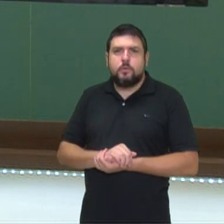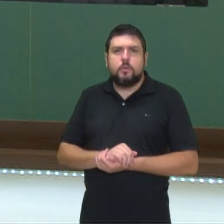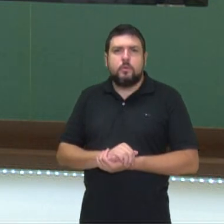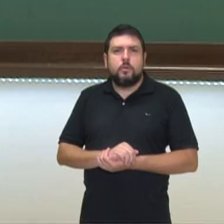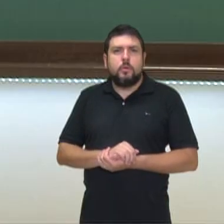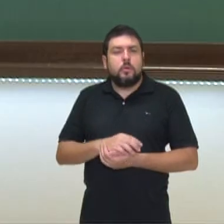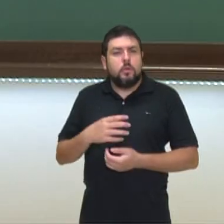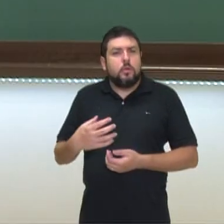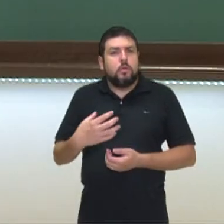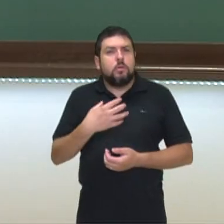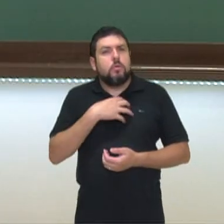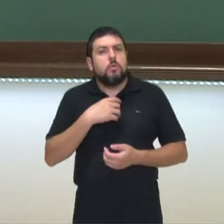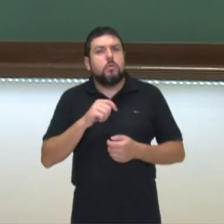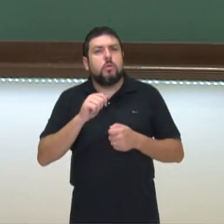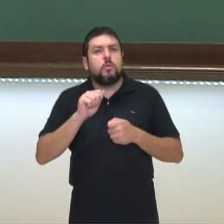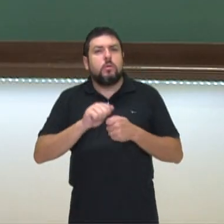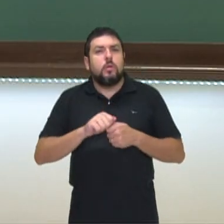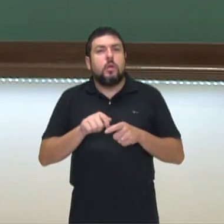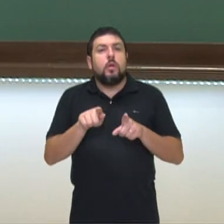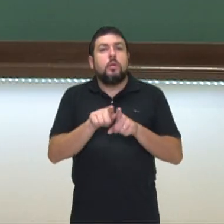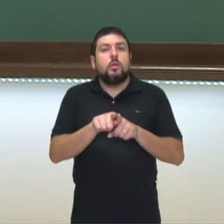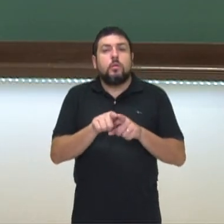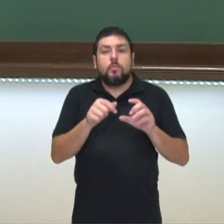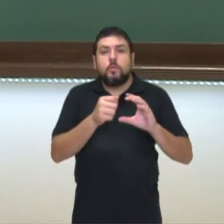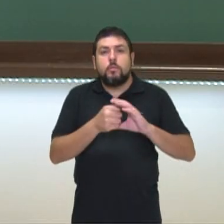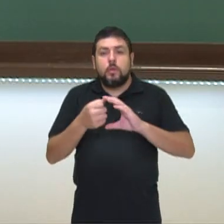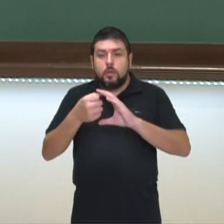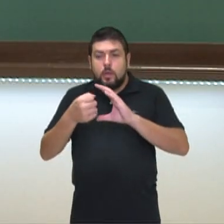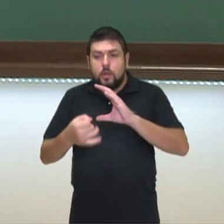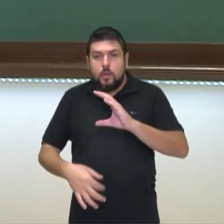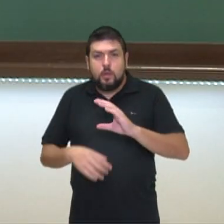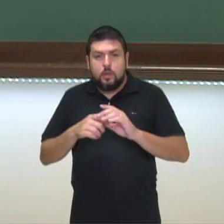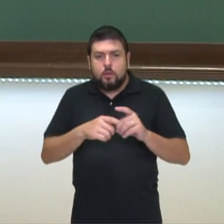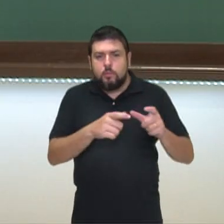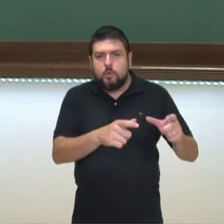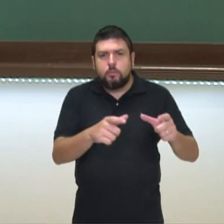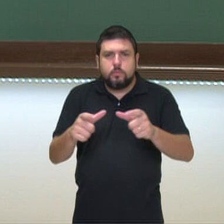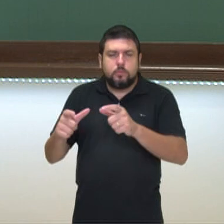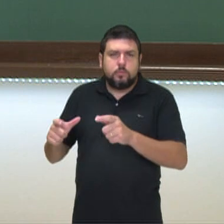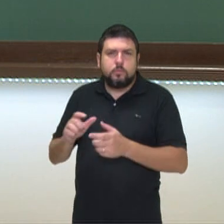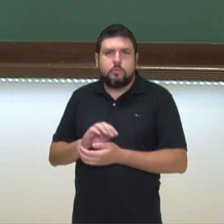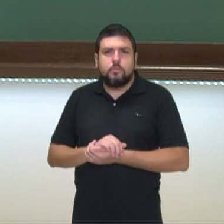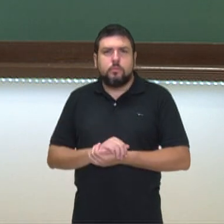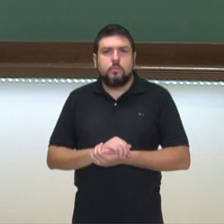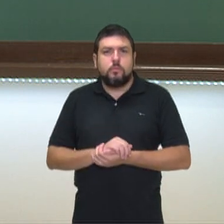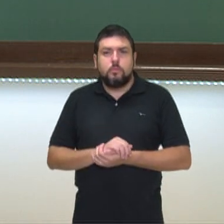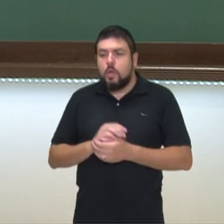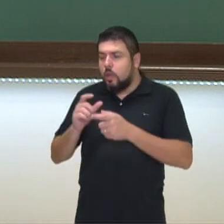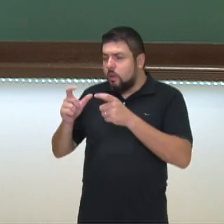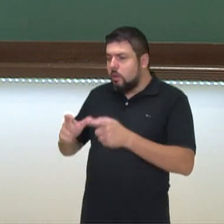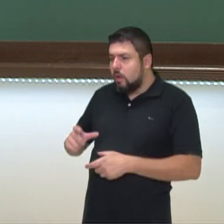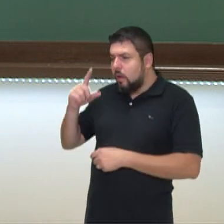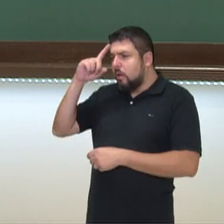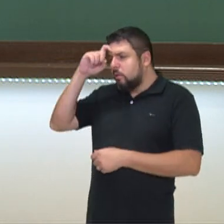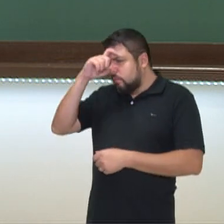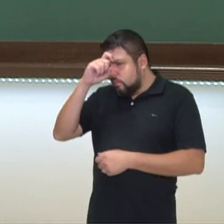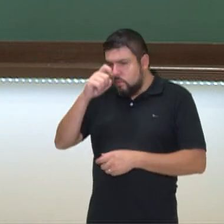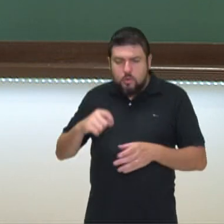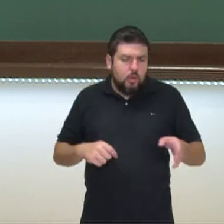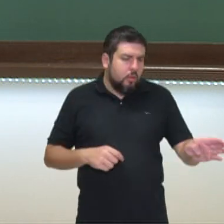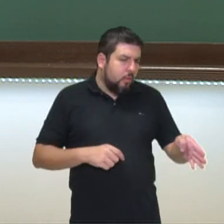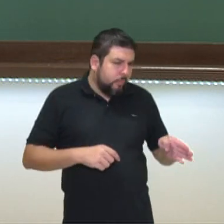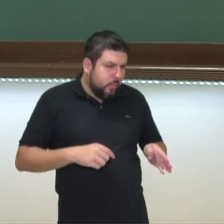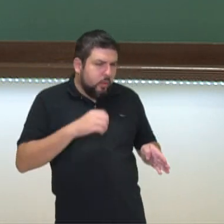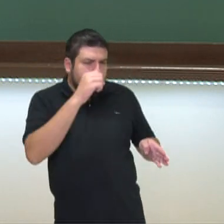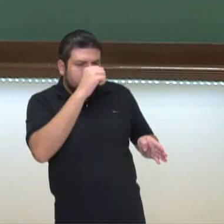fez e pelos predicativos que ele atribuiu a cada local que ele passou. Então, um lugar era difícil, os peixes eram